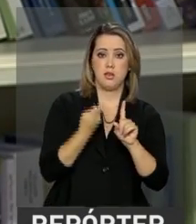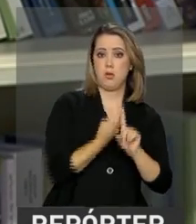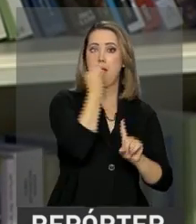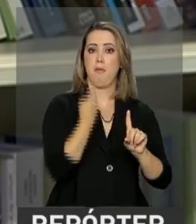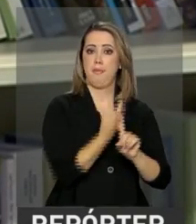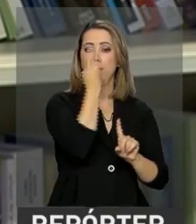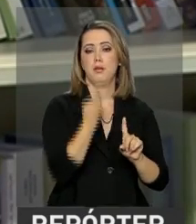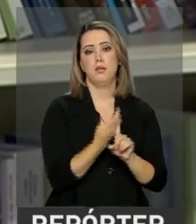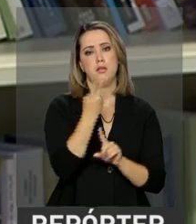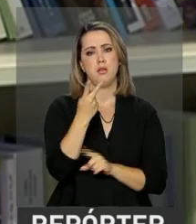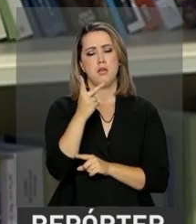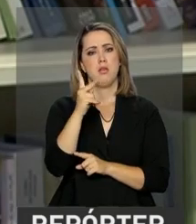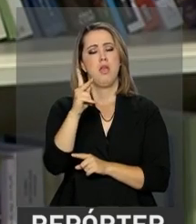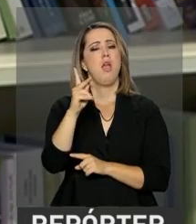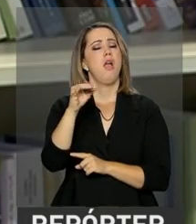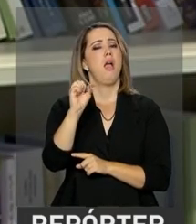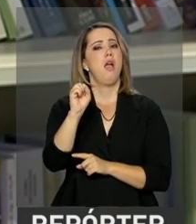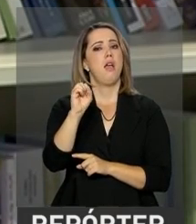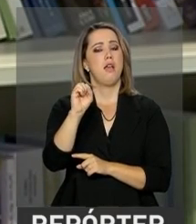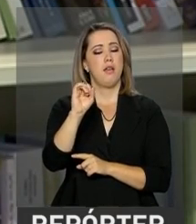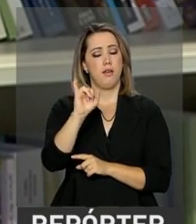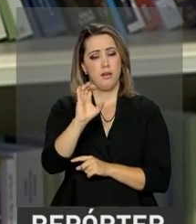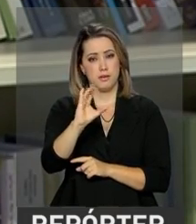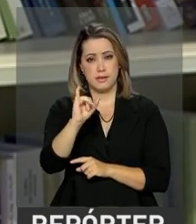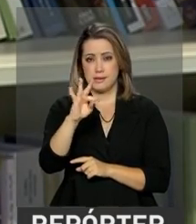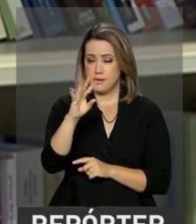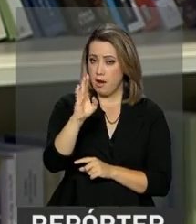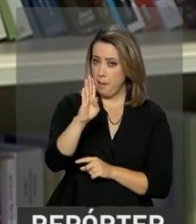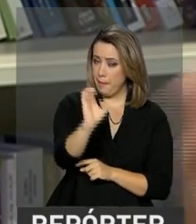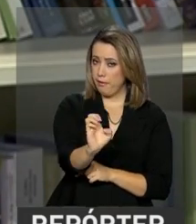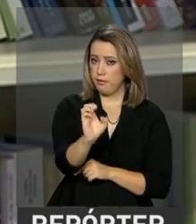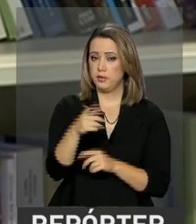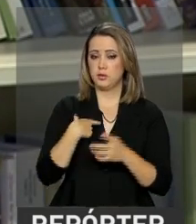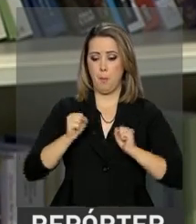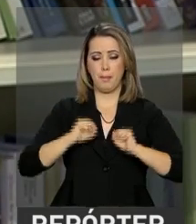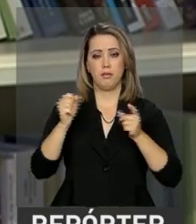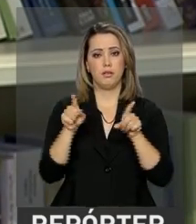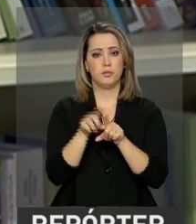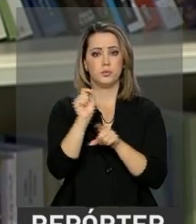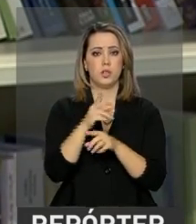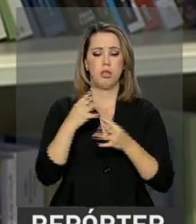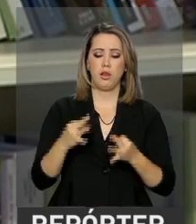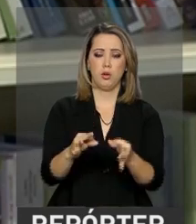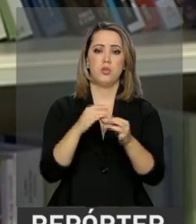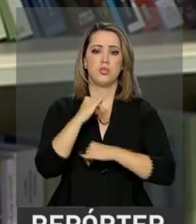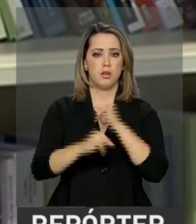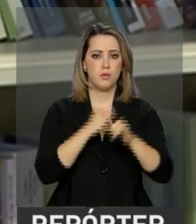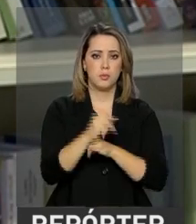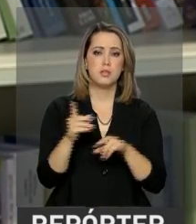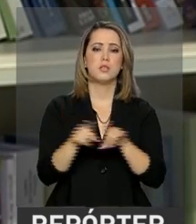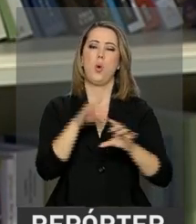questão porque é uma área onde o Brasil avançou muito nos últimos anos a área de tecnologia da informação e